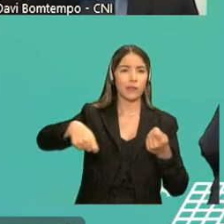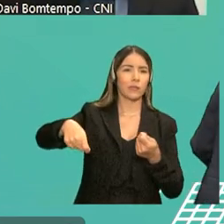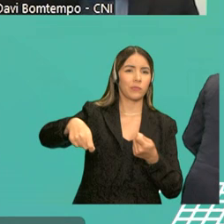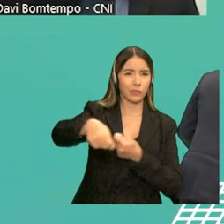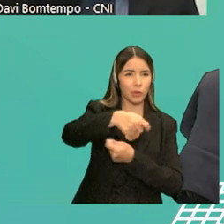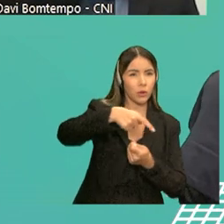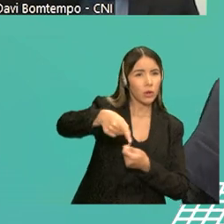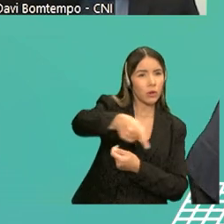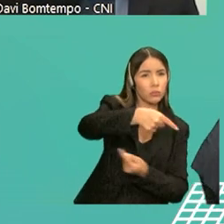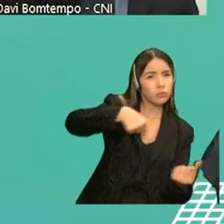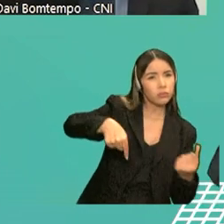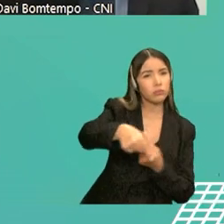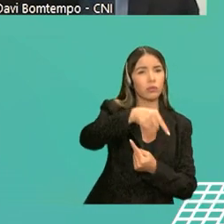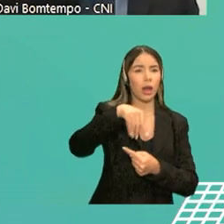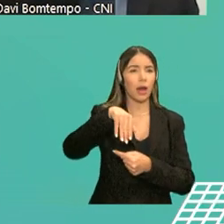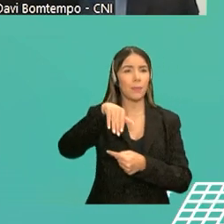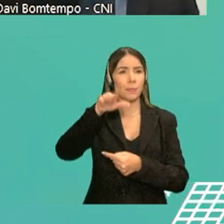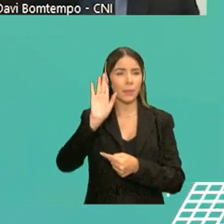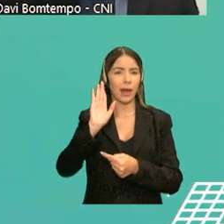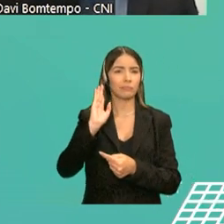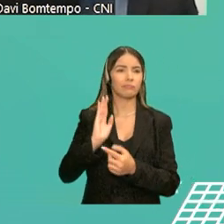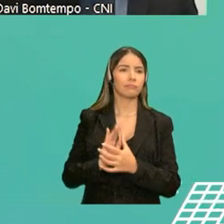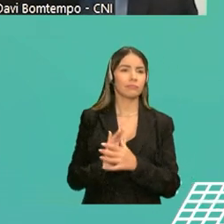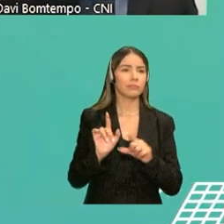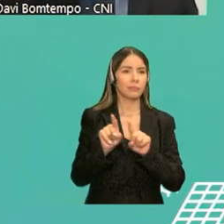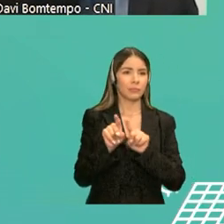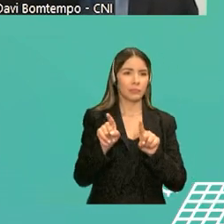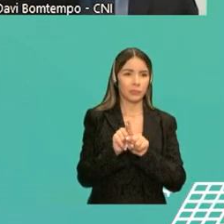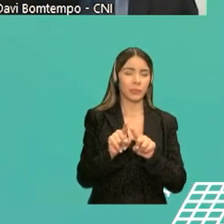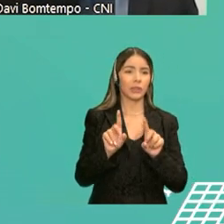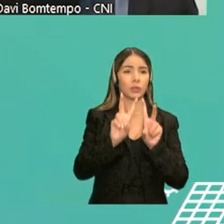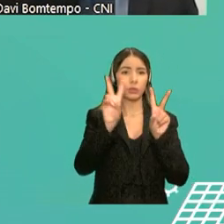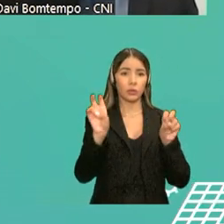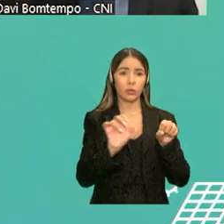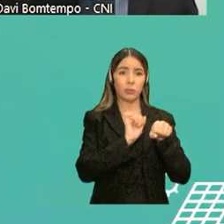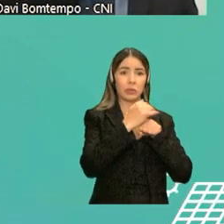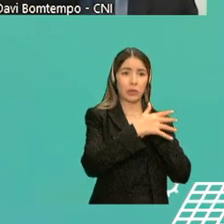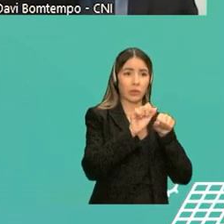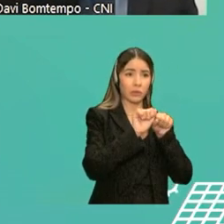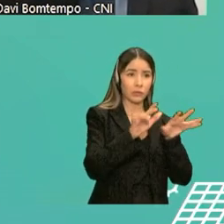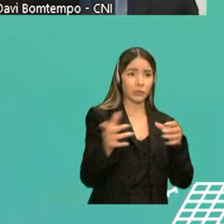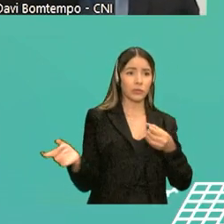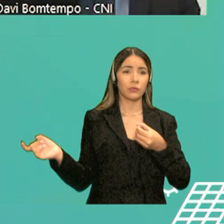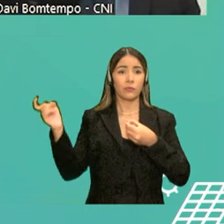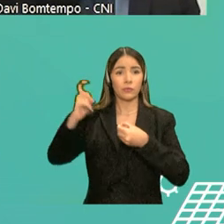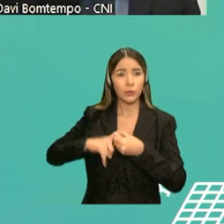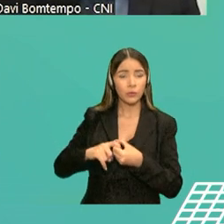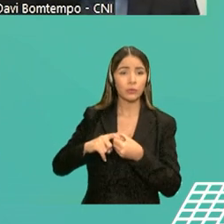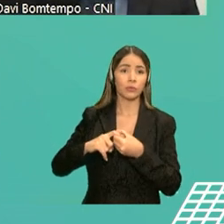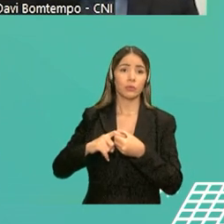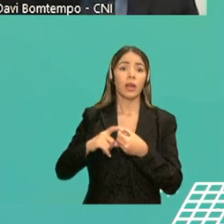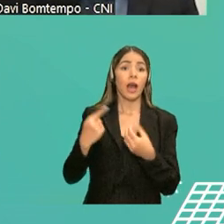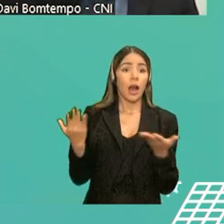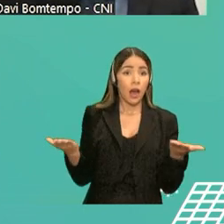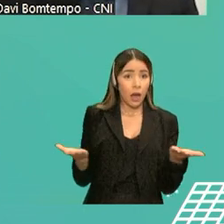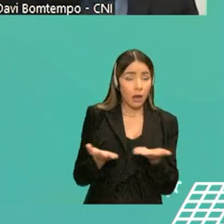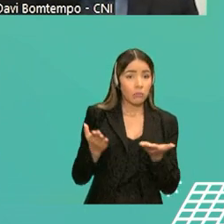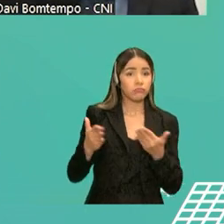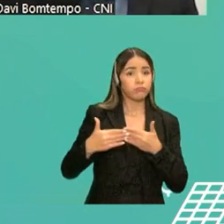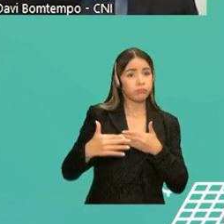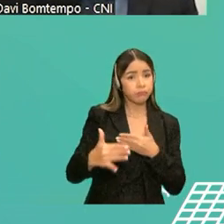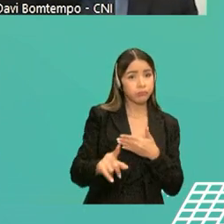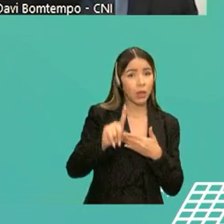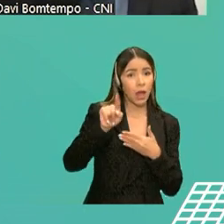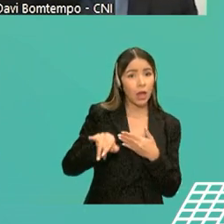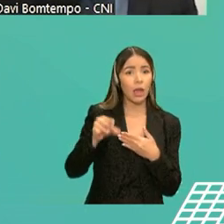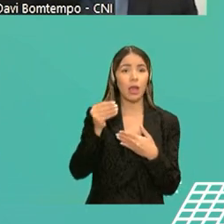mais horizontal. A recuperação pós-Covid, né, também direcionando como uma oportunidade de se trazer uma